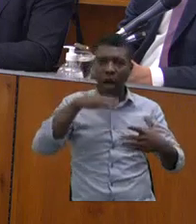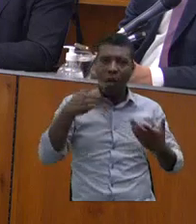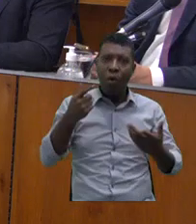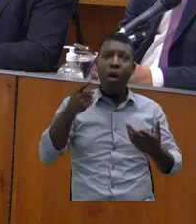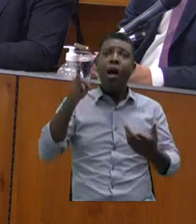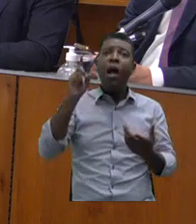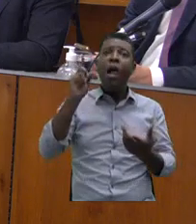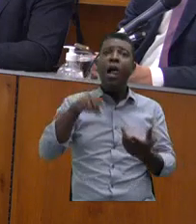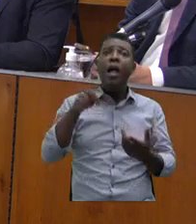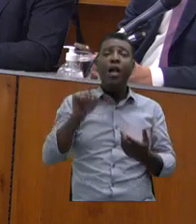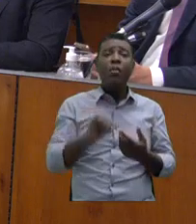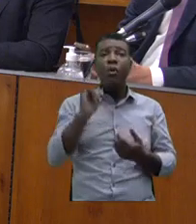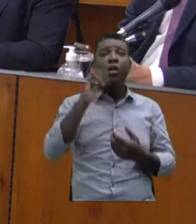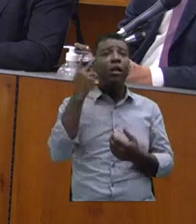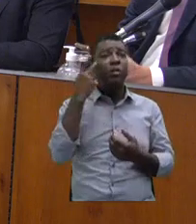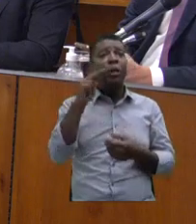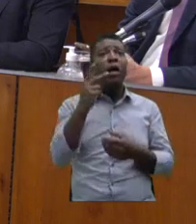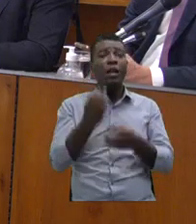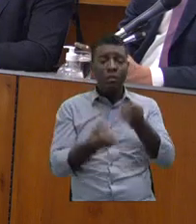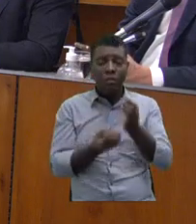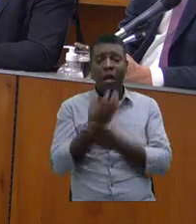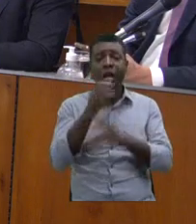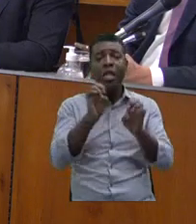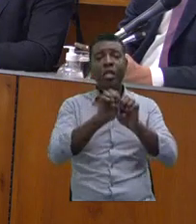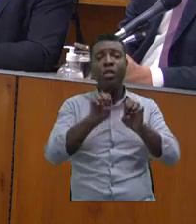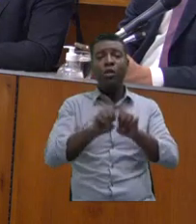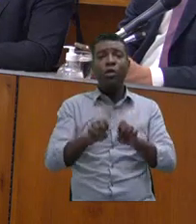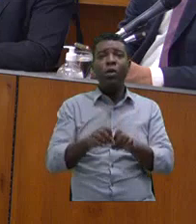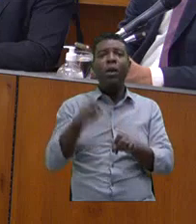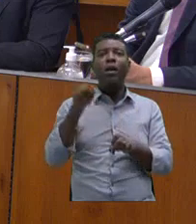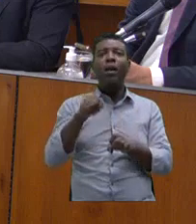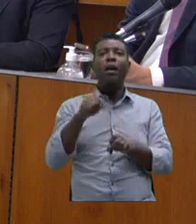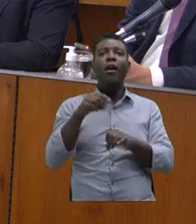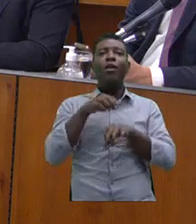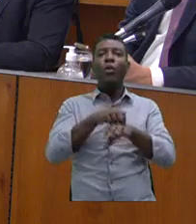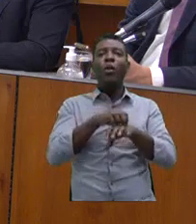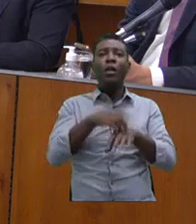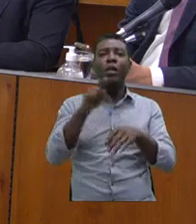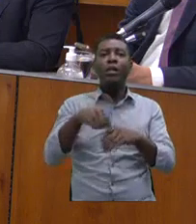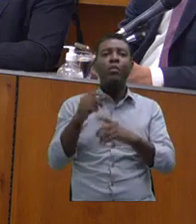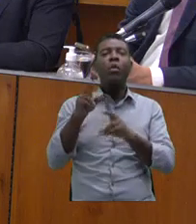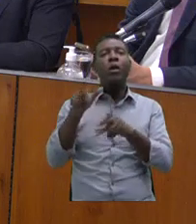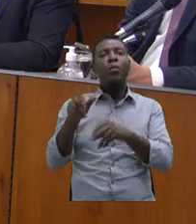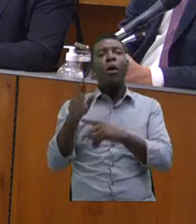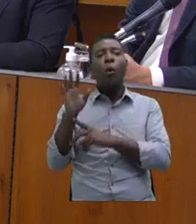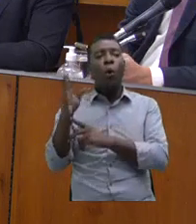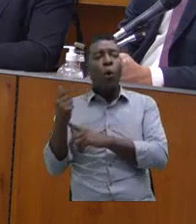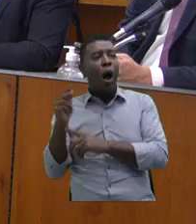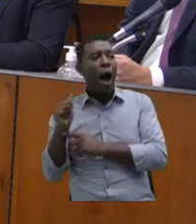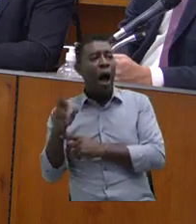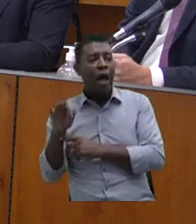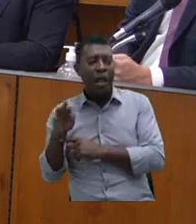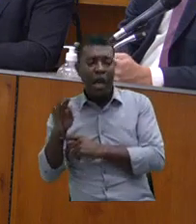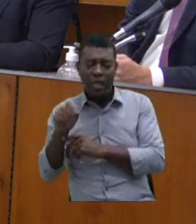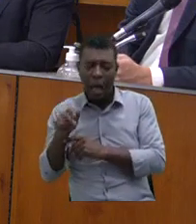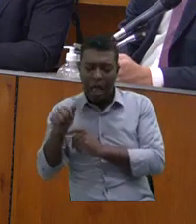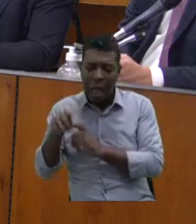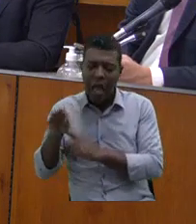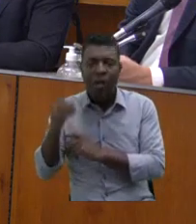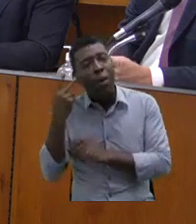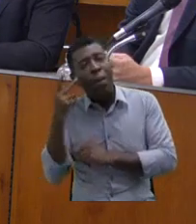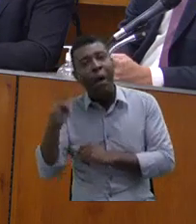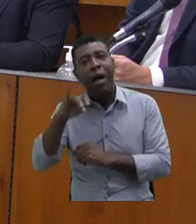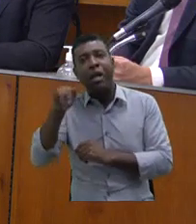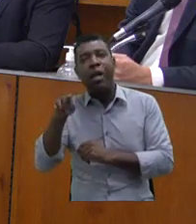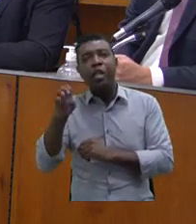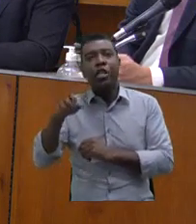para a estruturação do turismo, assim como o artesanato para o Jequitinhonha, assim como a natureza para essas regiões, mas é preciso